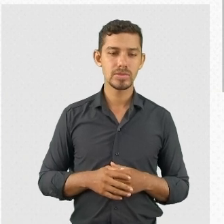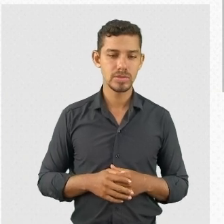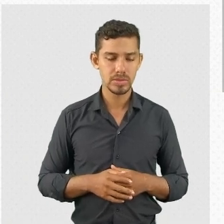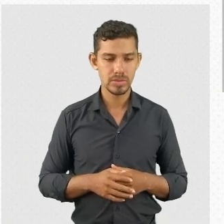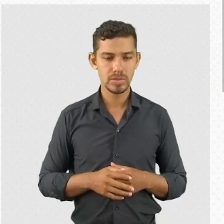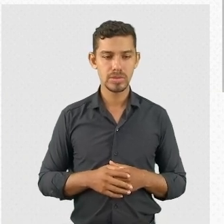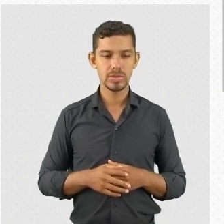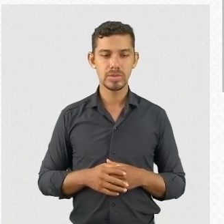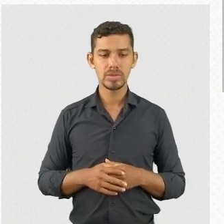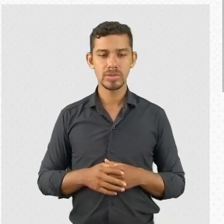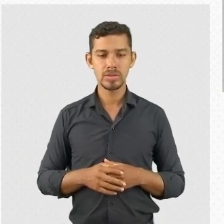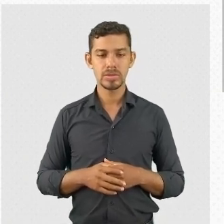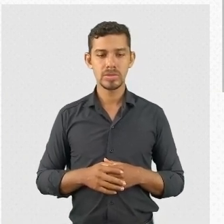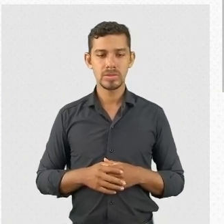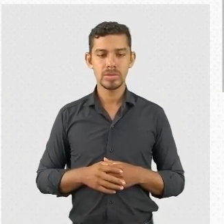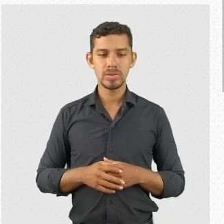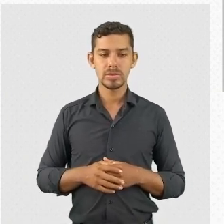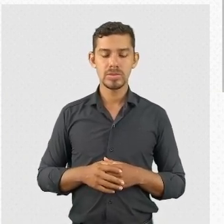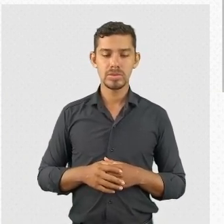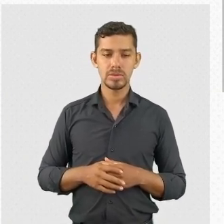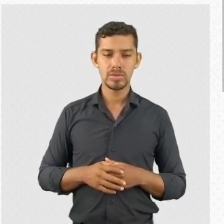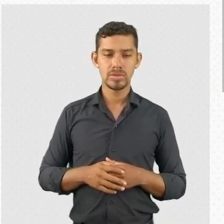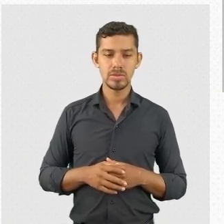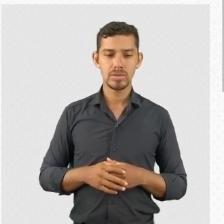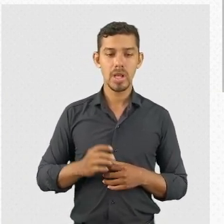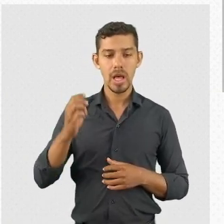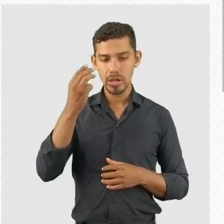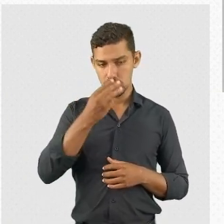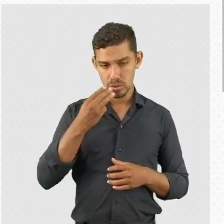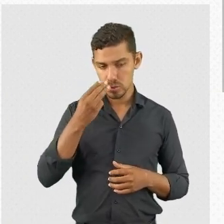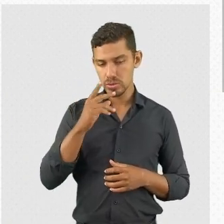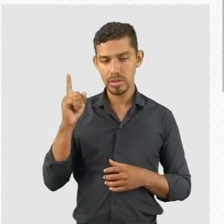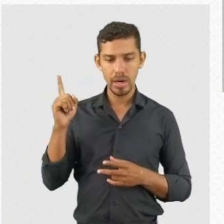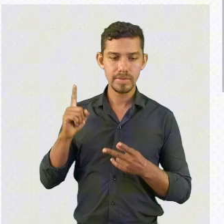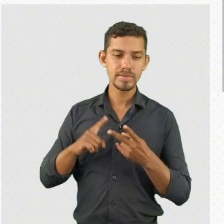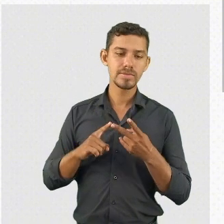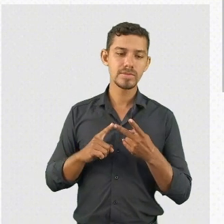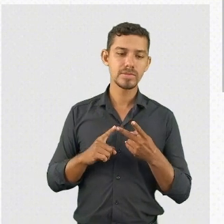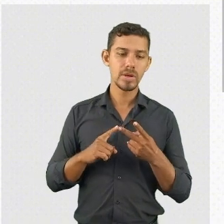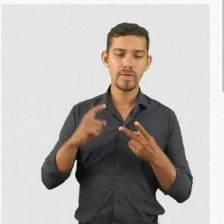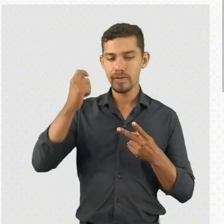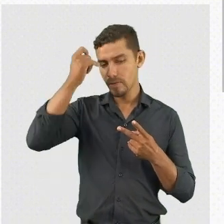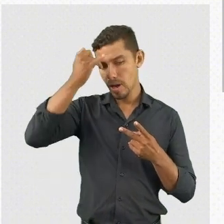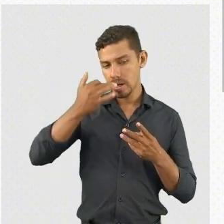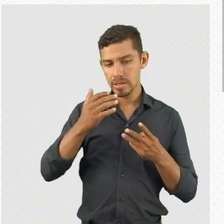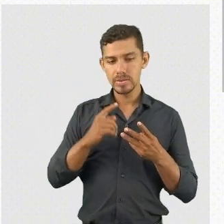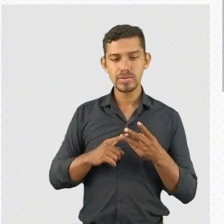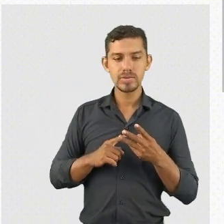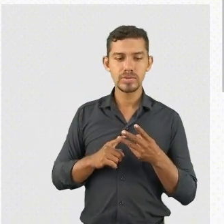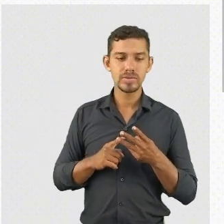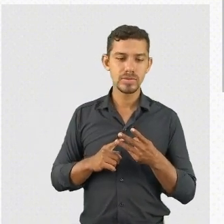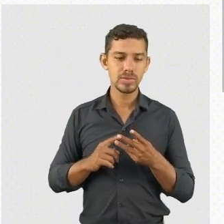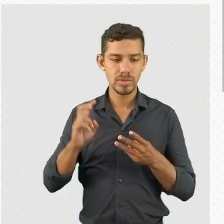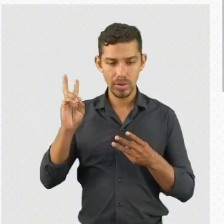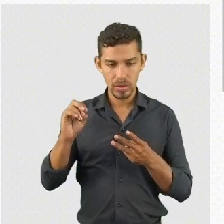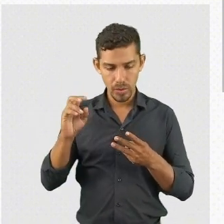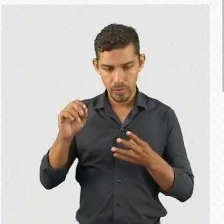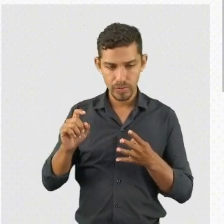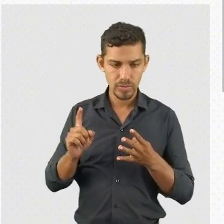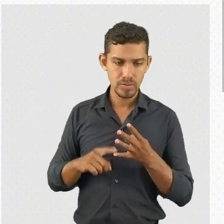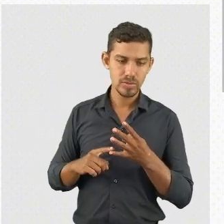temos de alternativa. Sugar, açúcar, flour, farinha, egg,